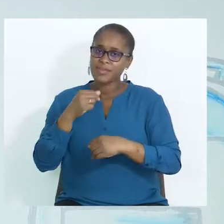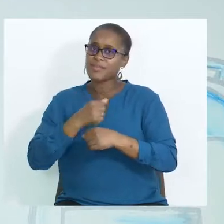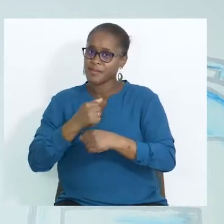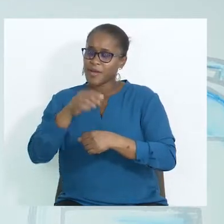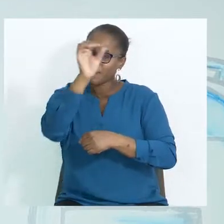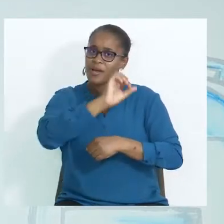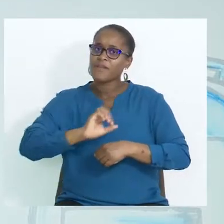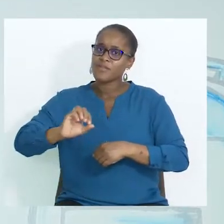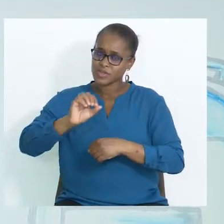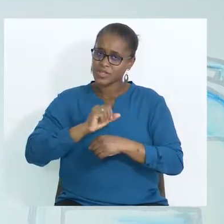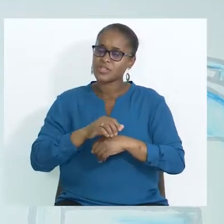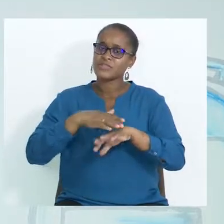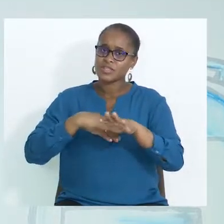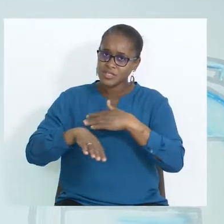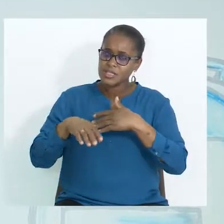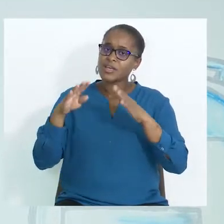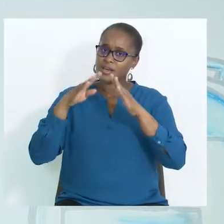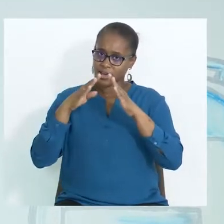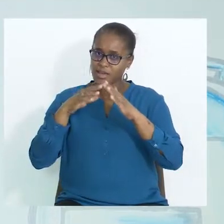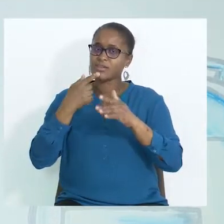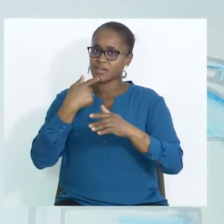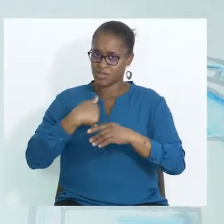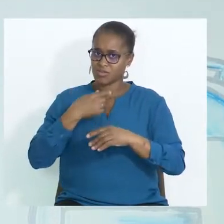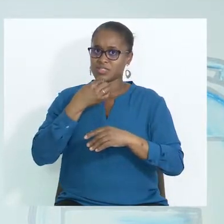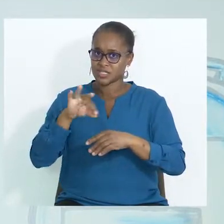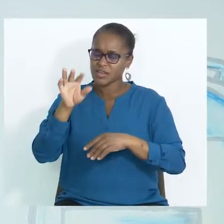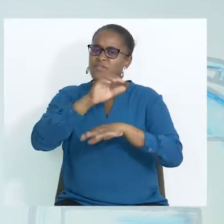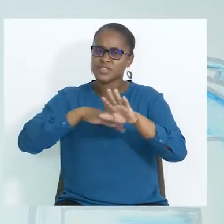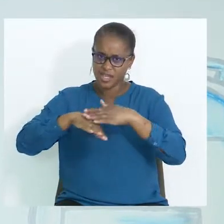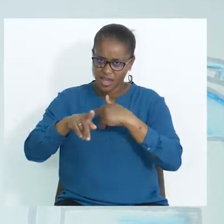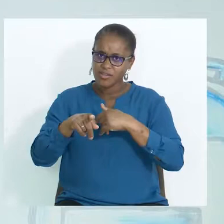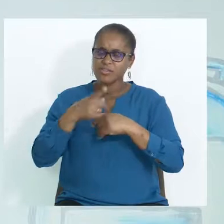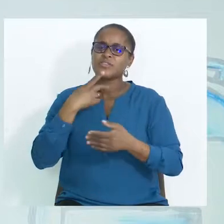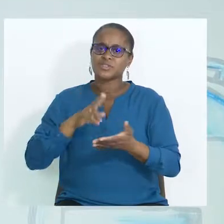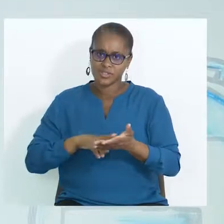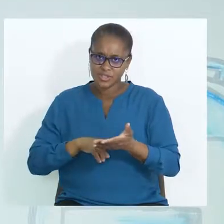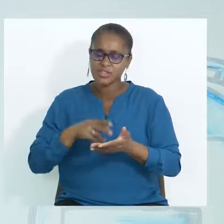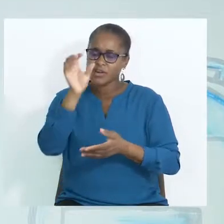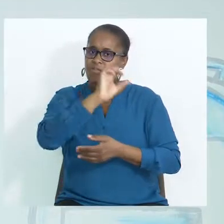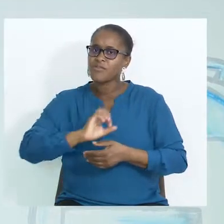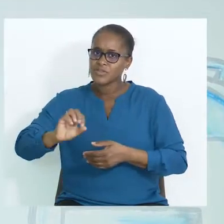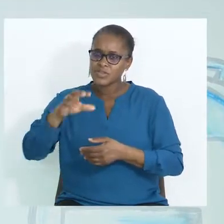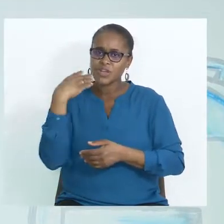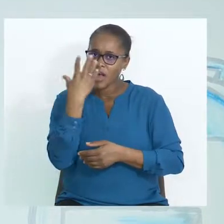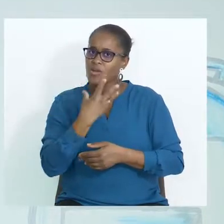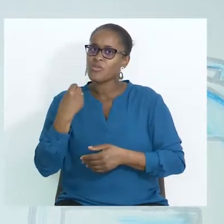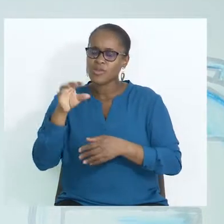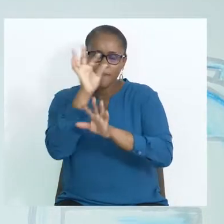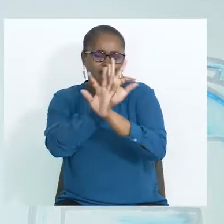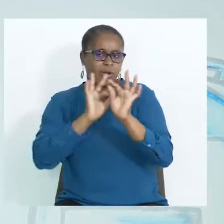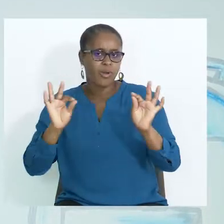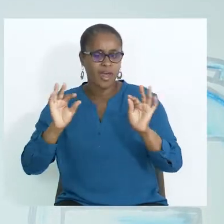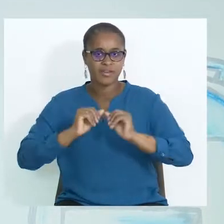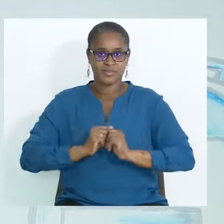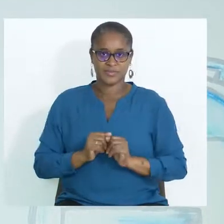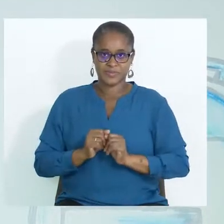exercícios para praticar em casa chegaram de fazer com certeza vocês são alunos